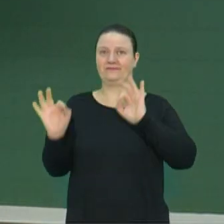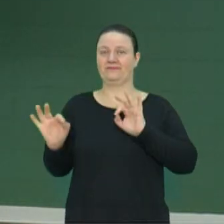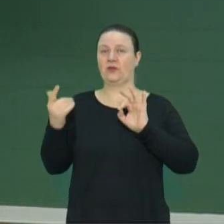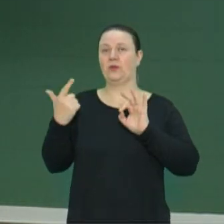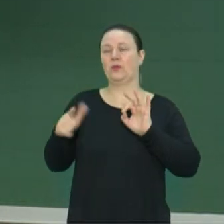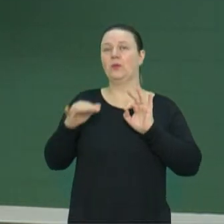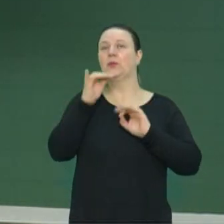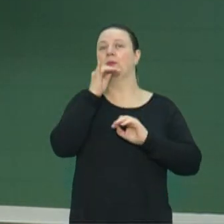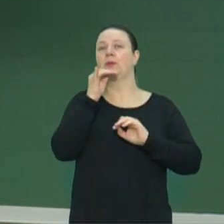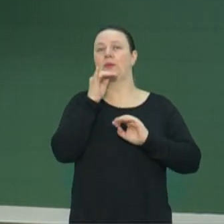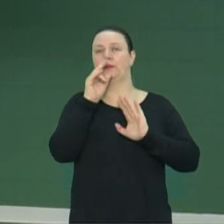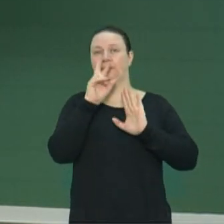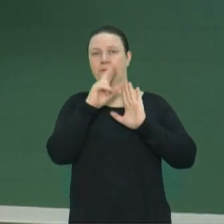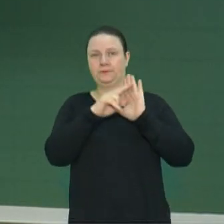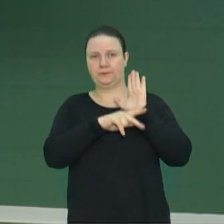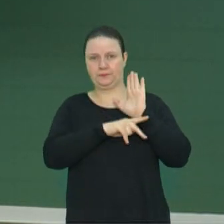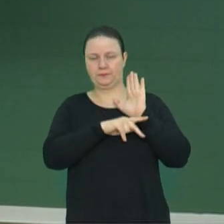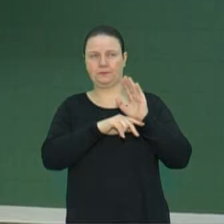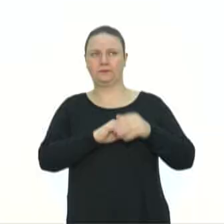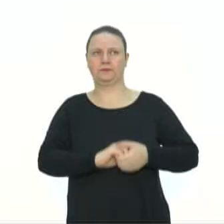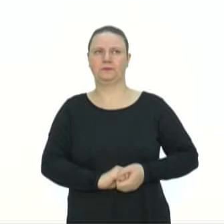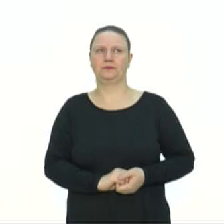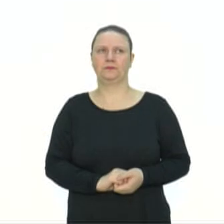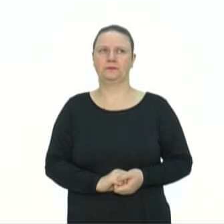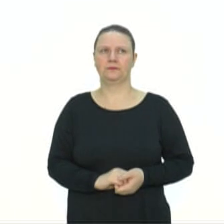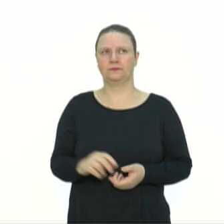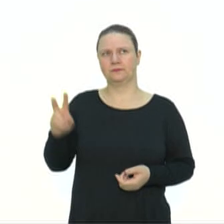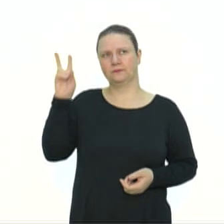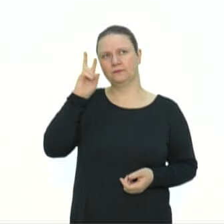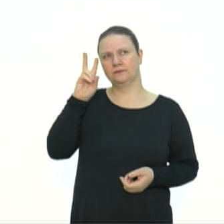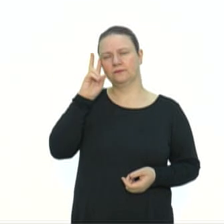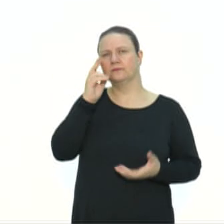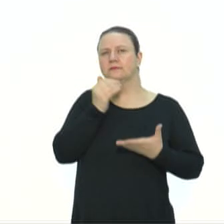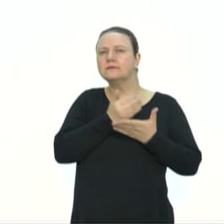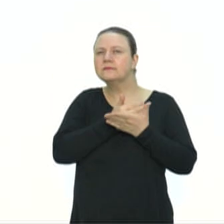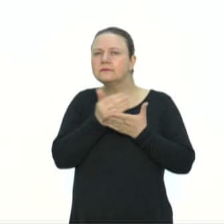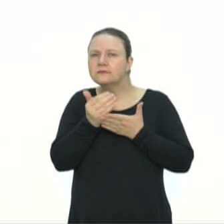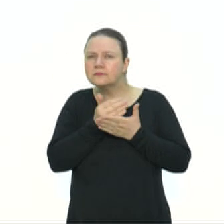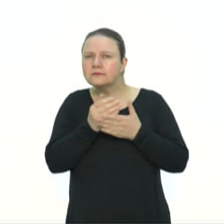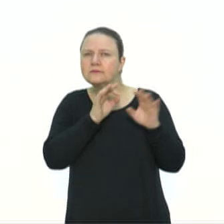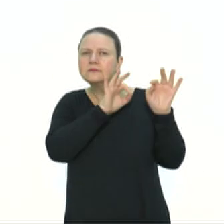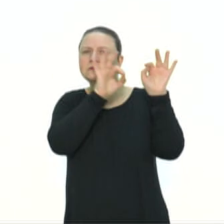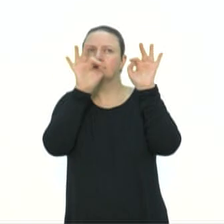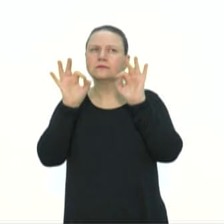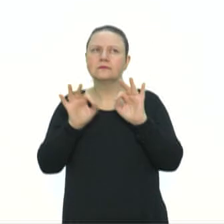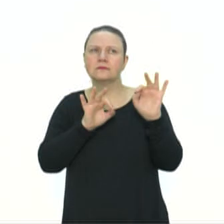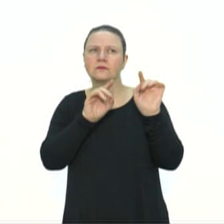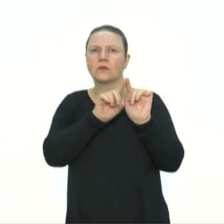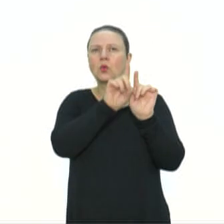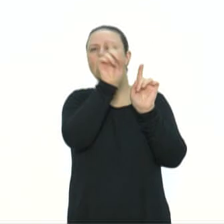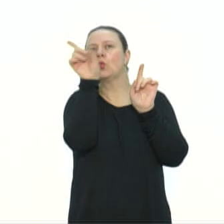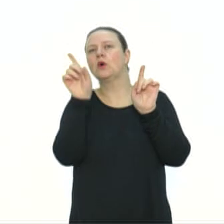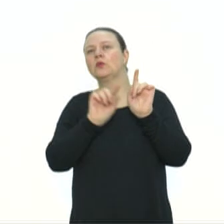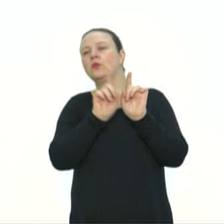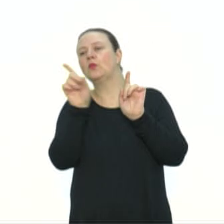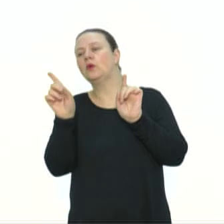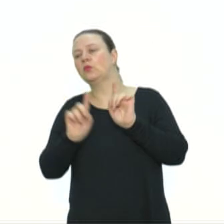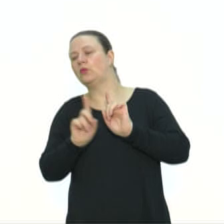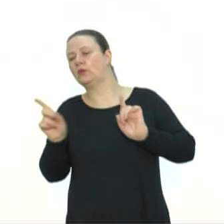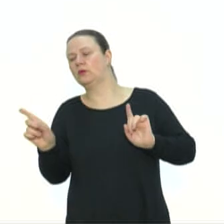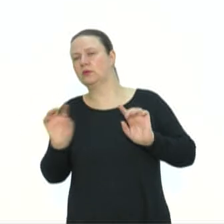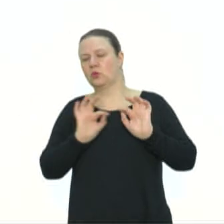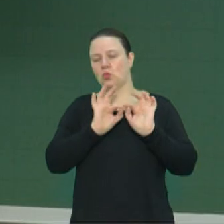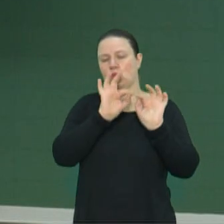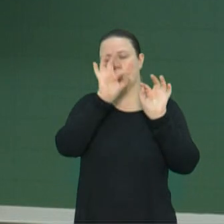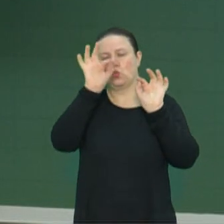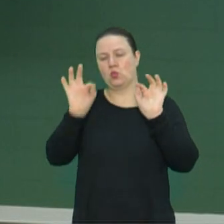Outros exemplos. Lembra no comecinho dos nossos slides, tinha essas flechinhas. Um pouco mais curtinha, dela